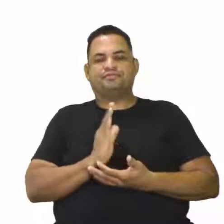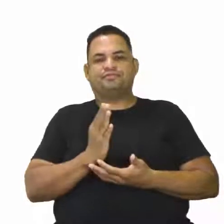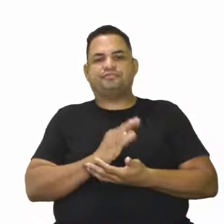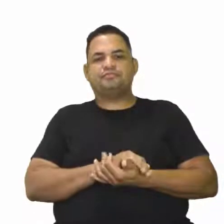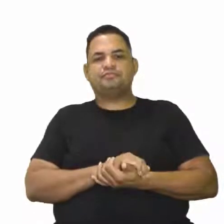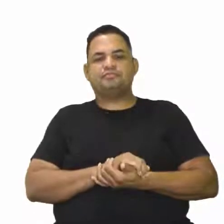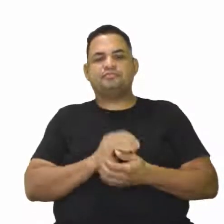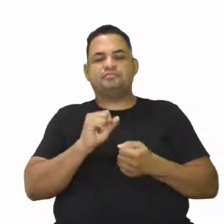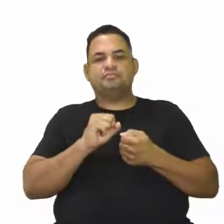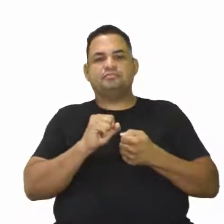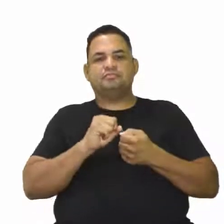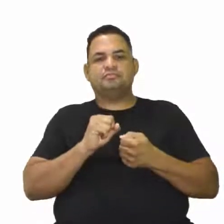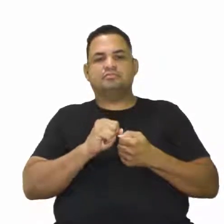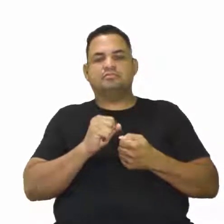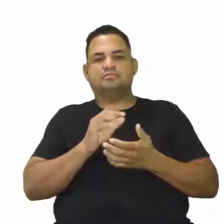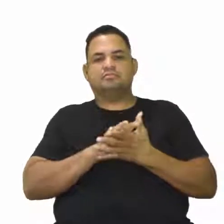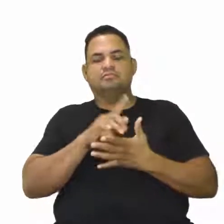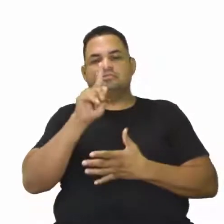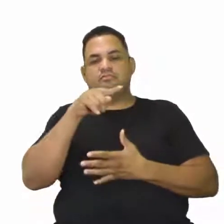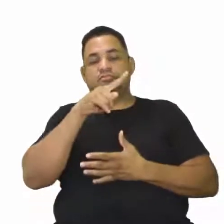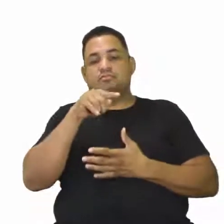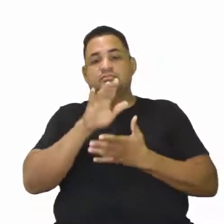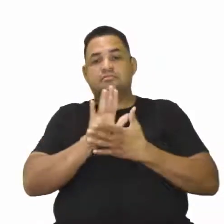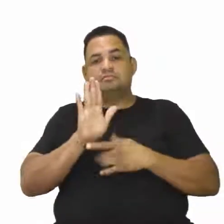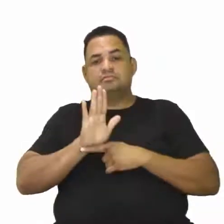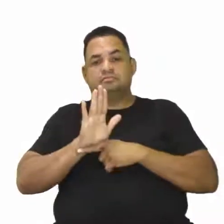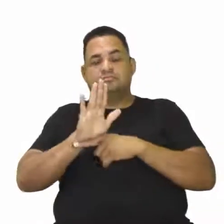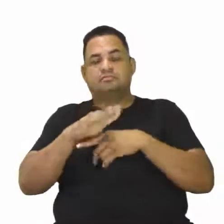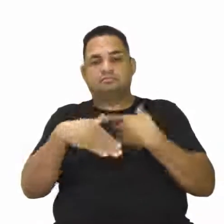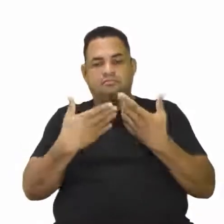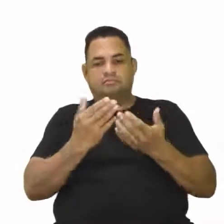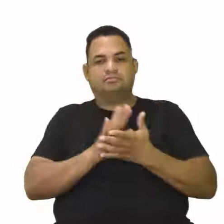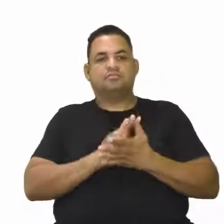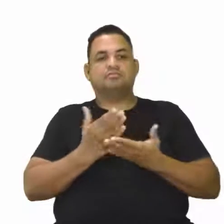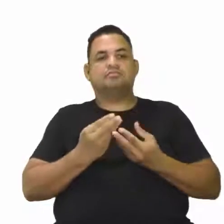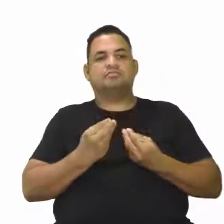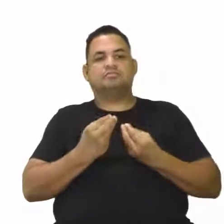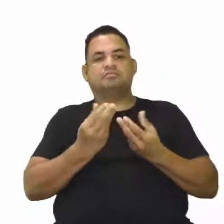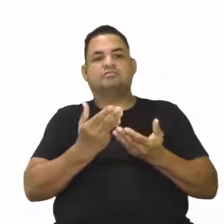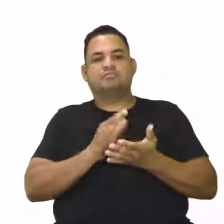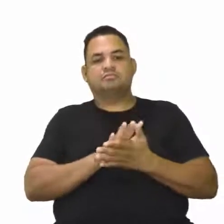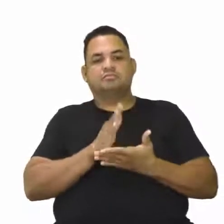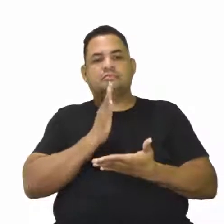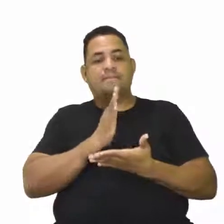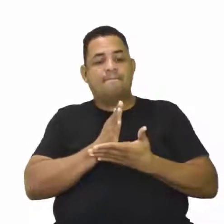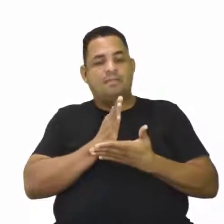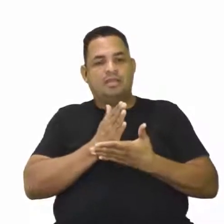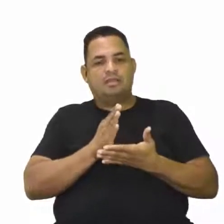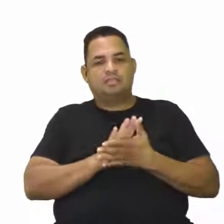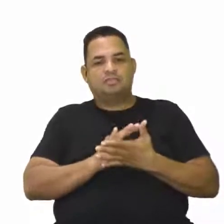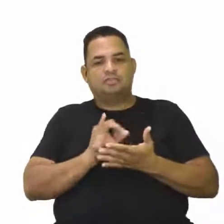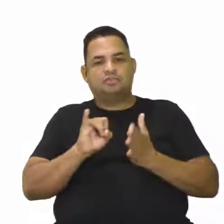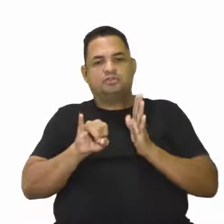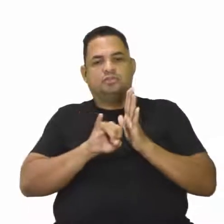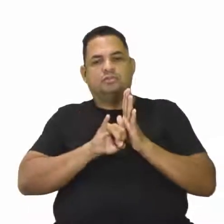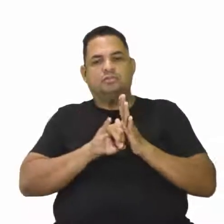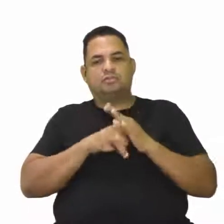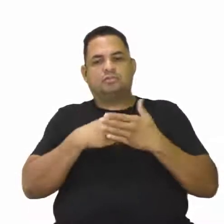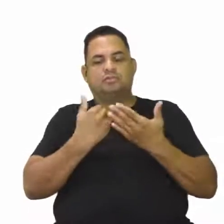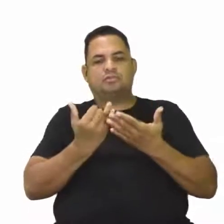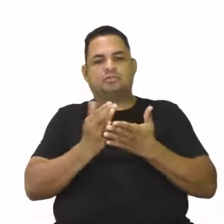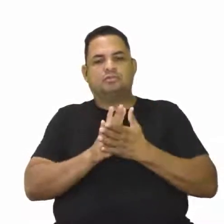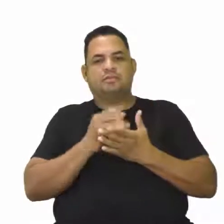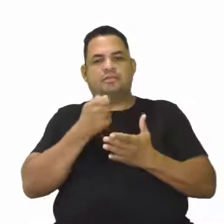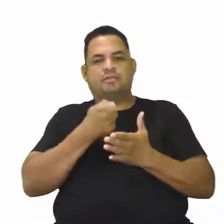o que... ele faz o quê, esse X solidário? Ele vai destinar parte dos seus impostos para o custeio